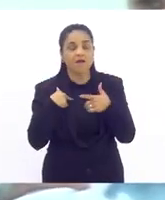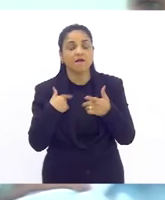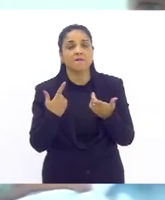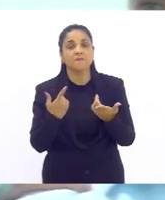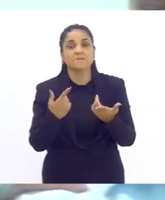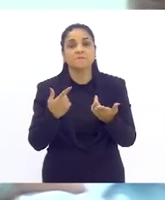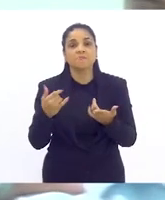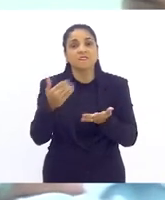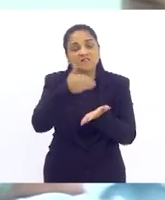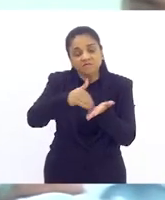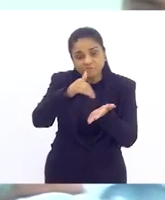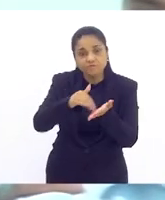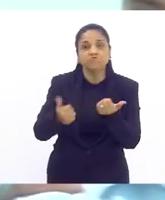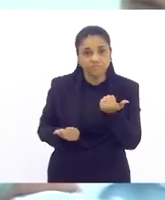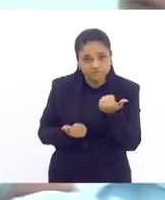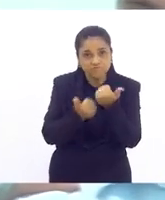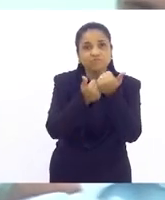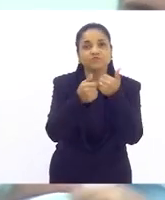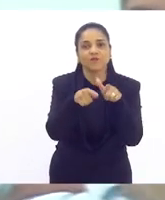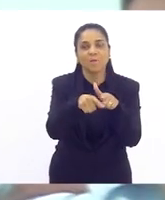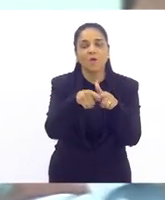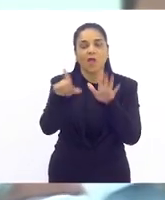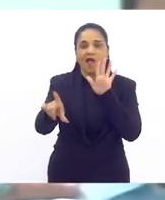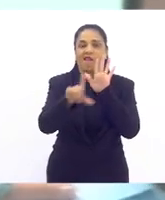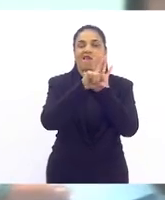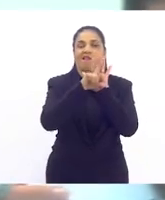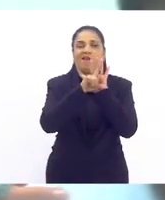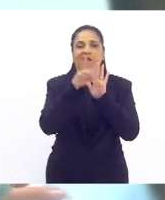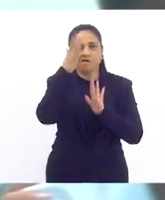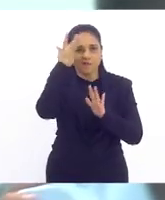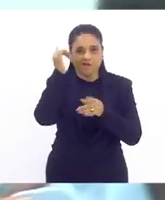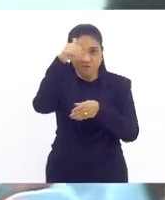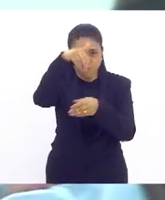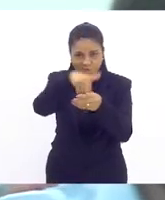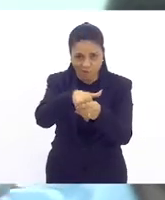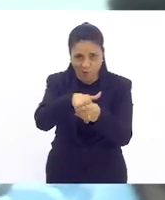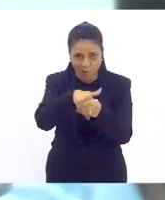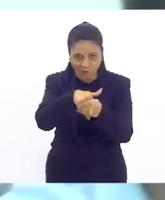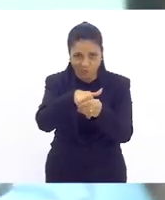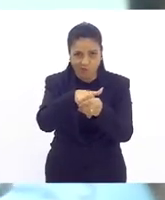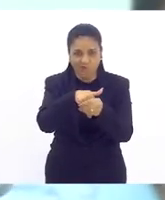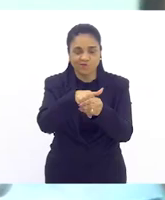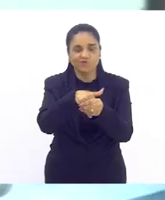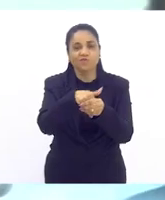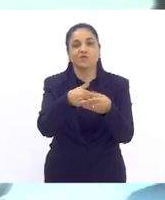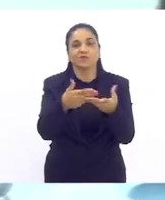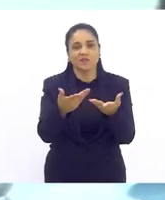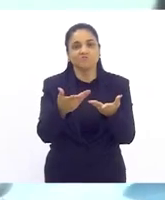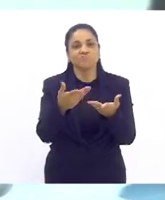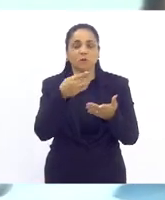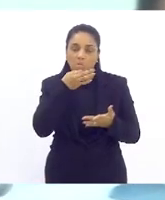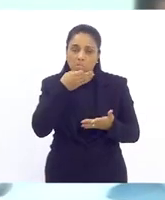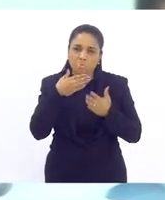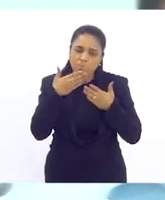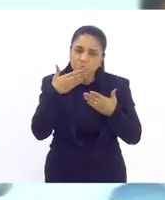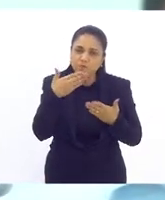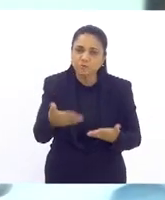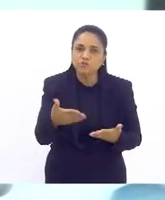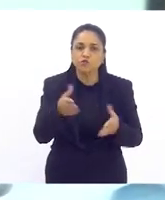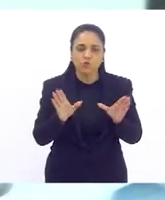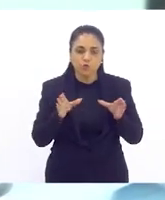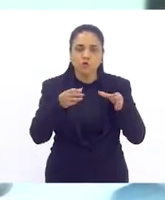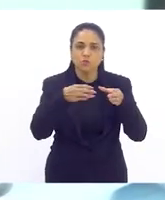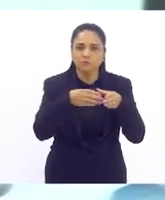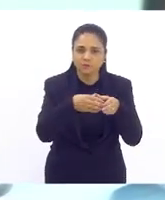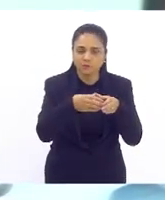que o a secretaria apoia a lei que vai ser votada amanhã da forma que foi feita é uma reivindicação dos comitês